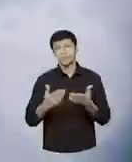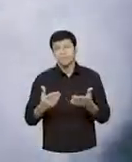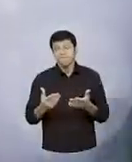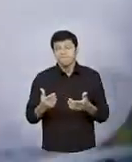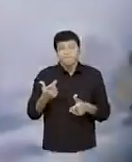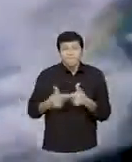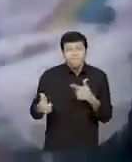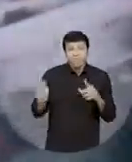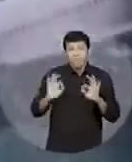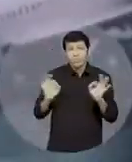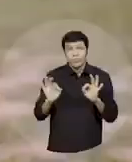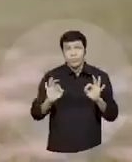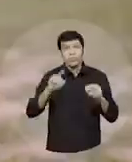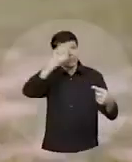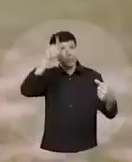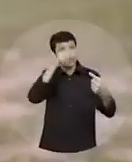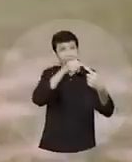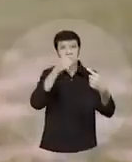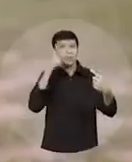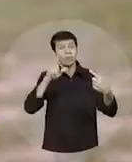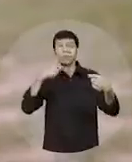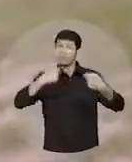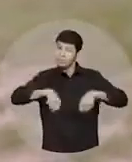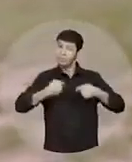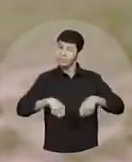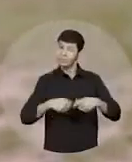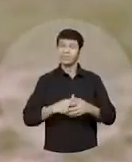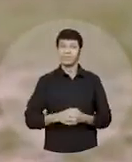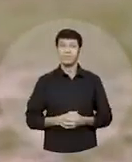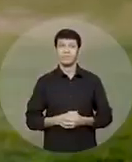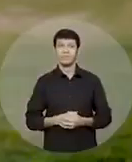Mas tudo bem quando se tem um propósito.